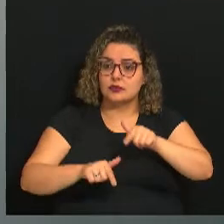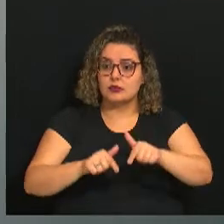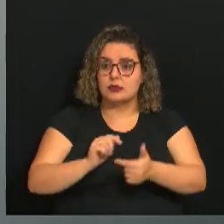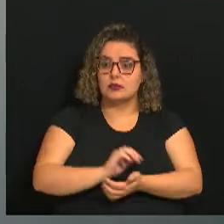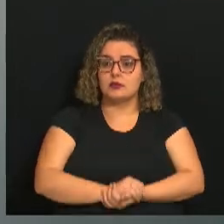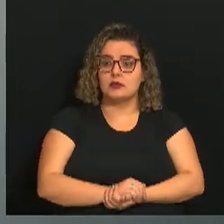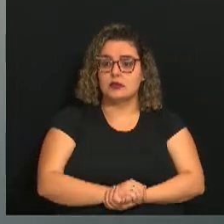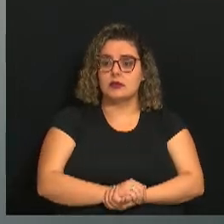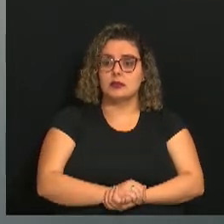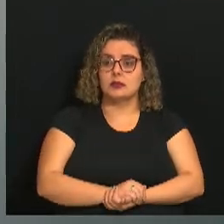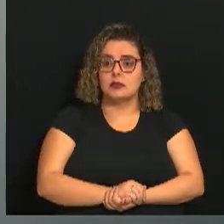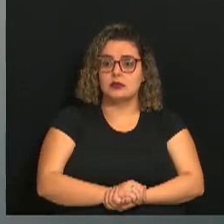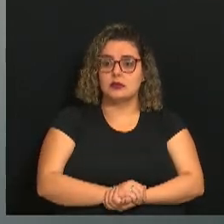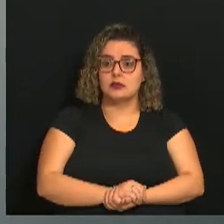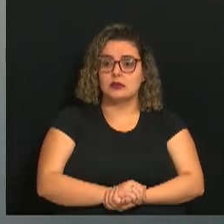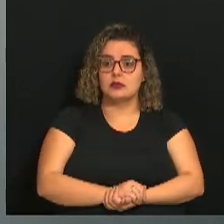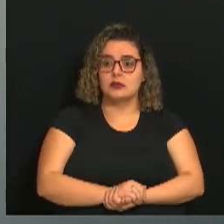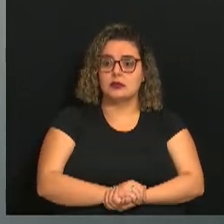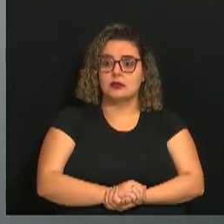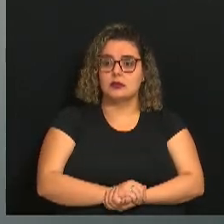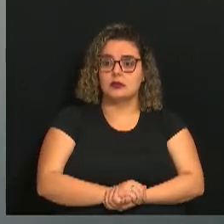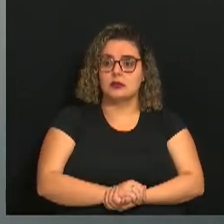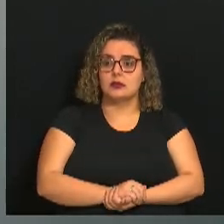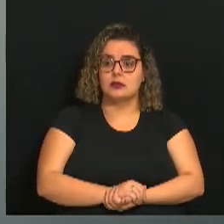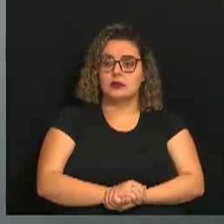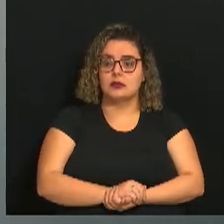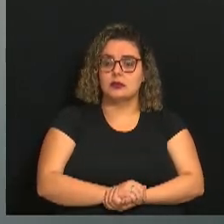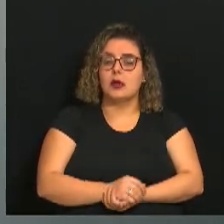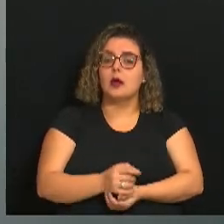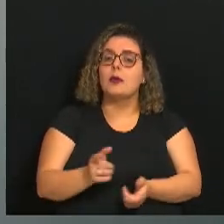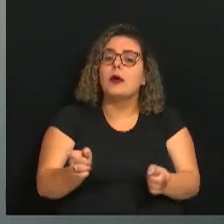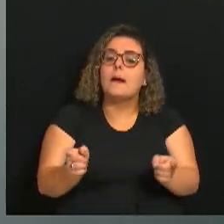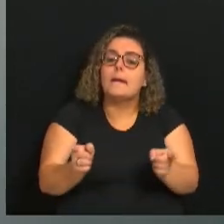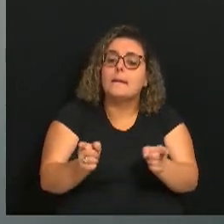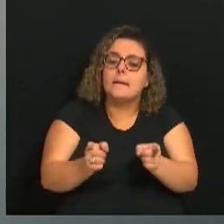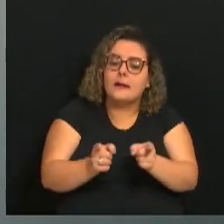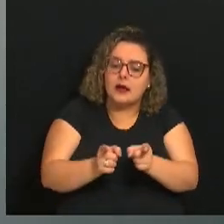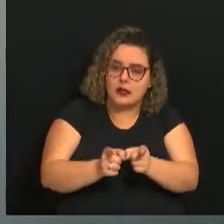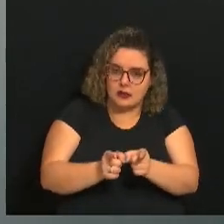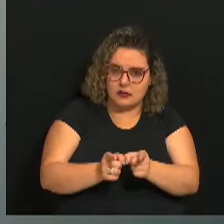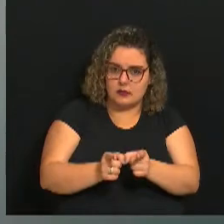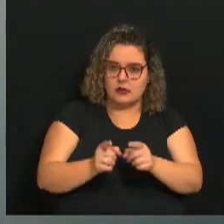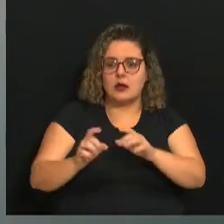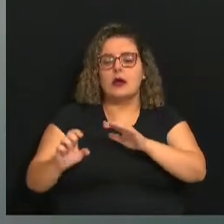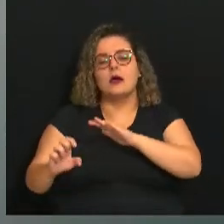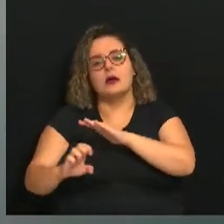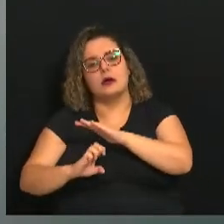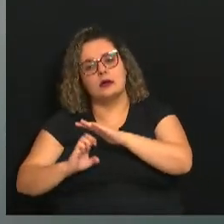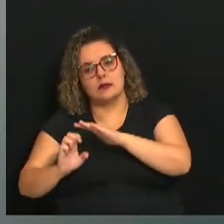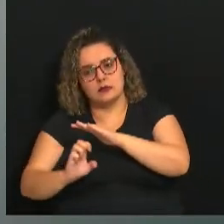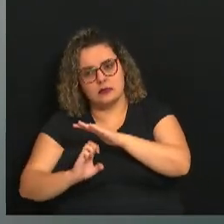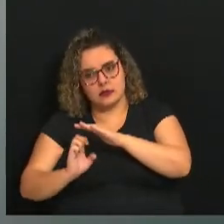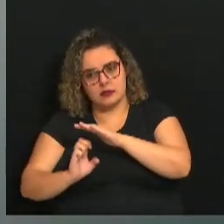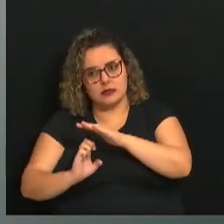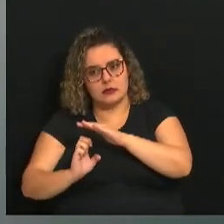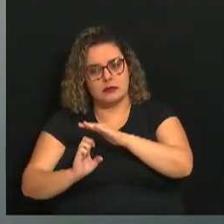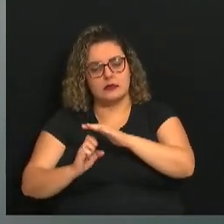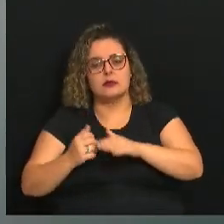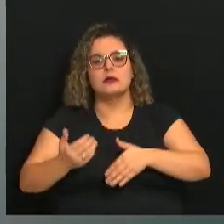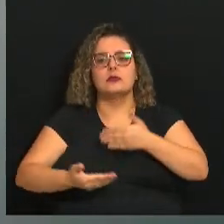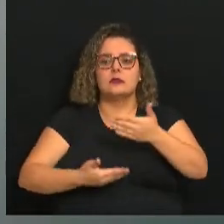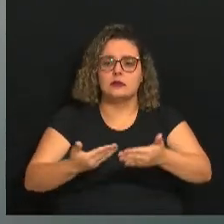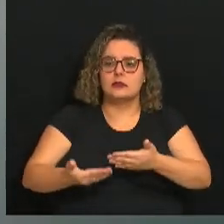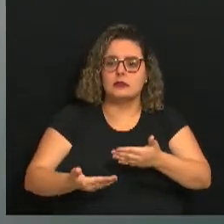a jornada de trabalho delas é um pouco mais reduzida. Então, a empresa, né, que presta esse serviço se